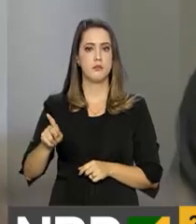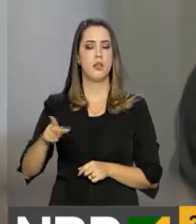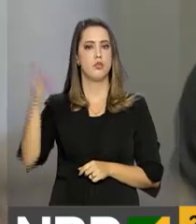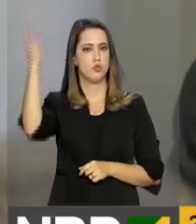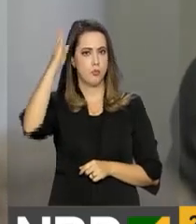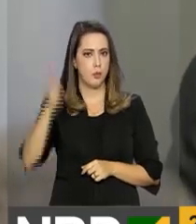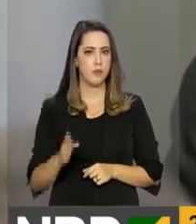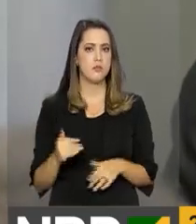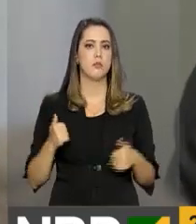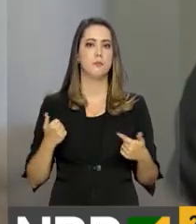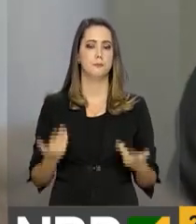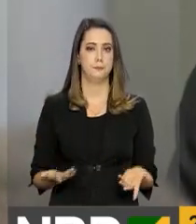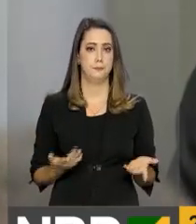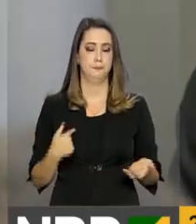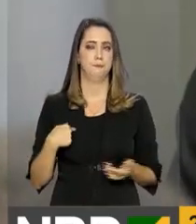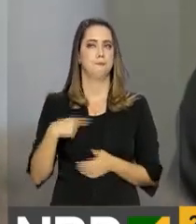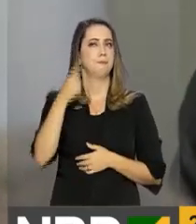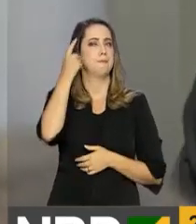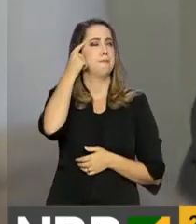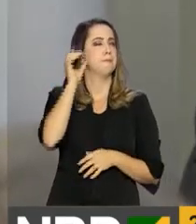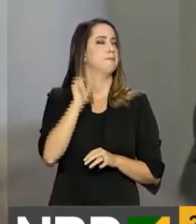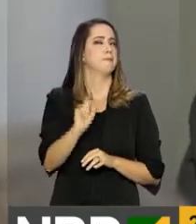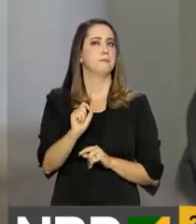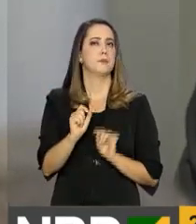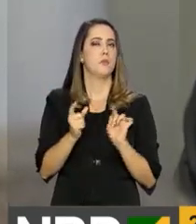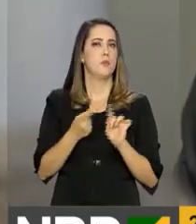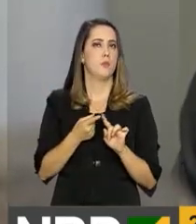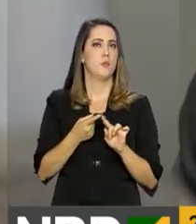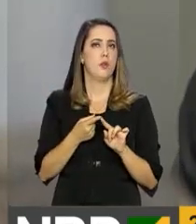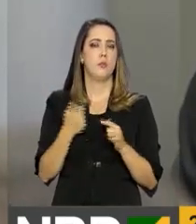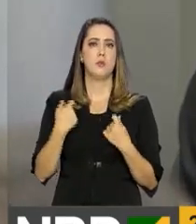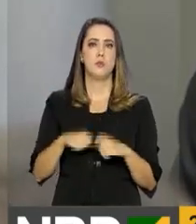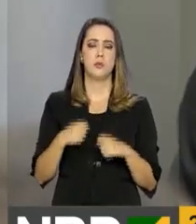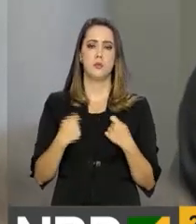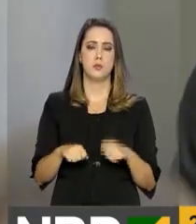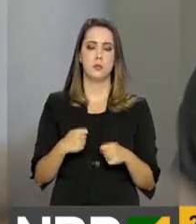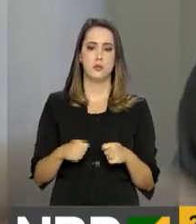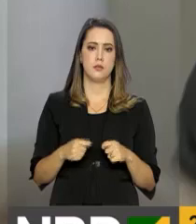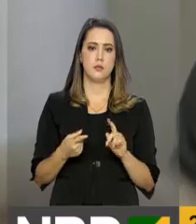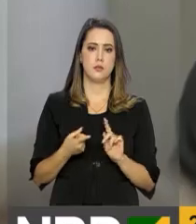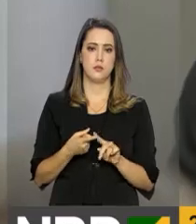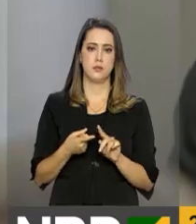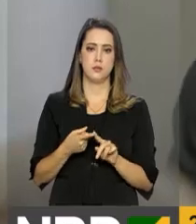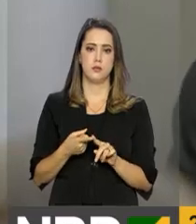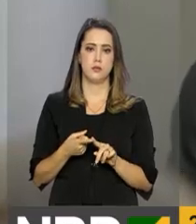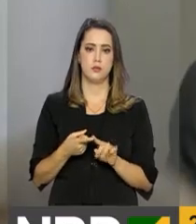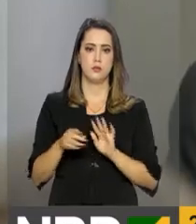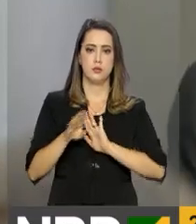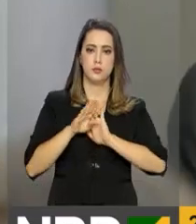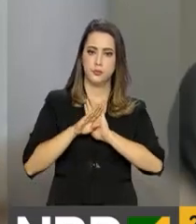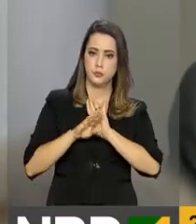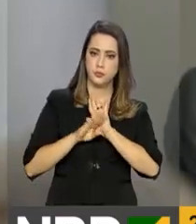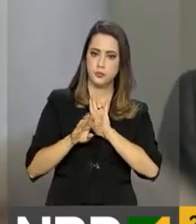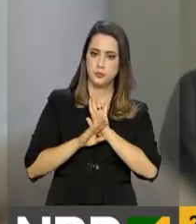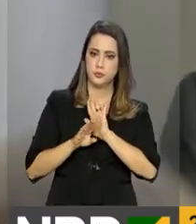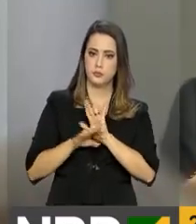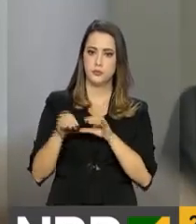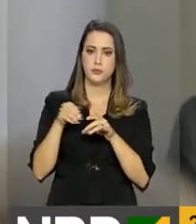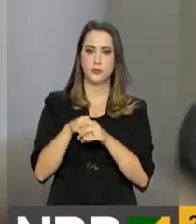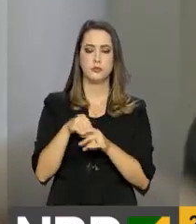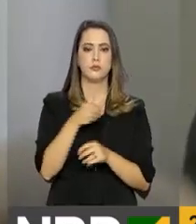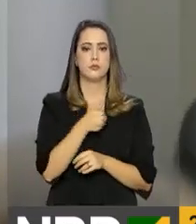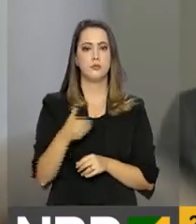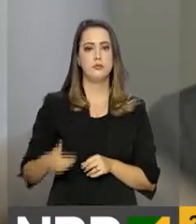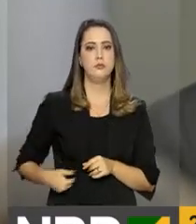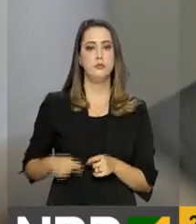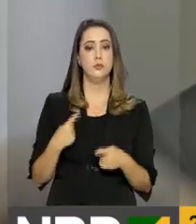deixar de ser. E aí eu pensei no seguinte: primeiro, eu acho que eu devo aplicar um programa aqui no governo. Porque,